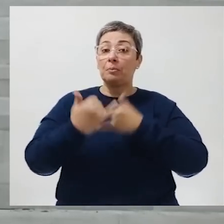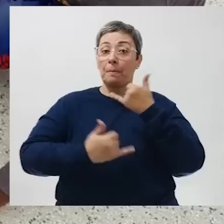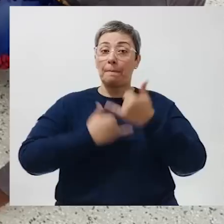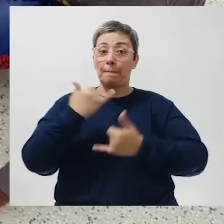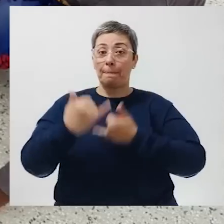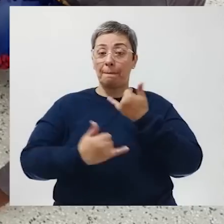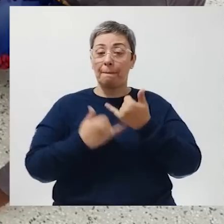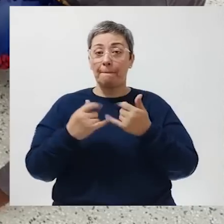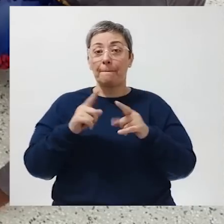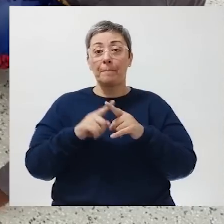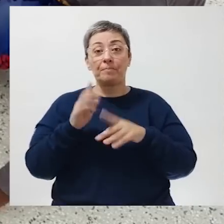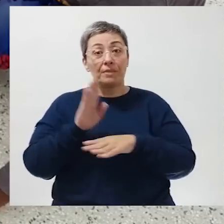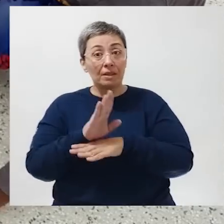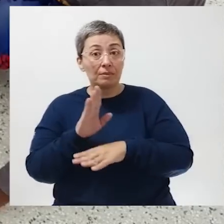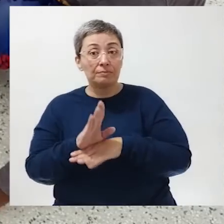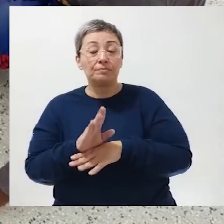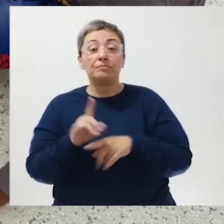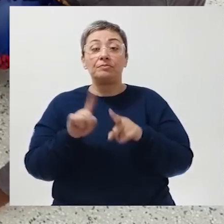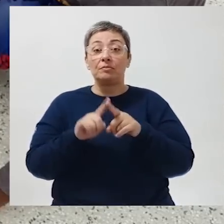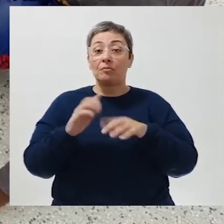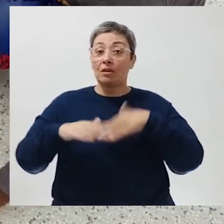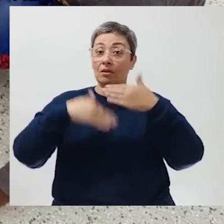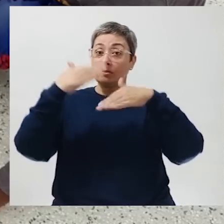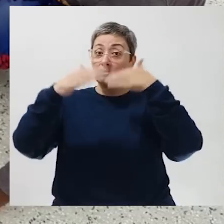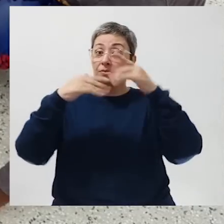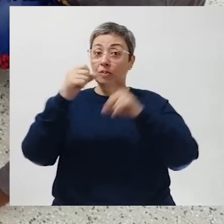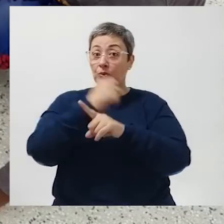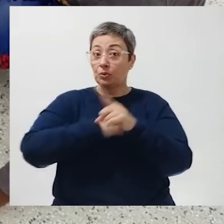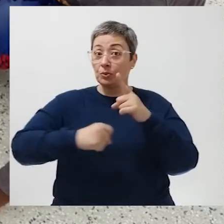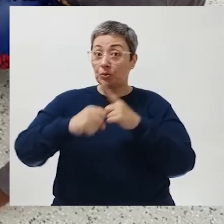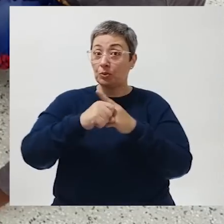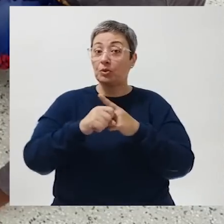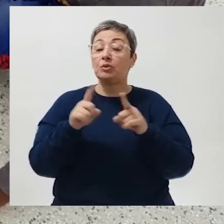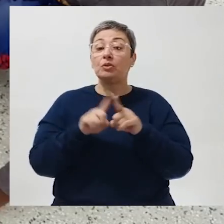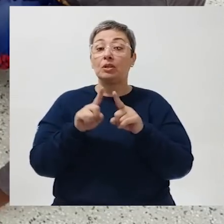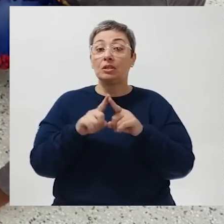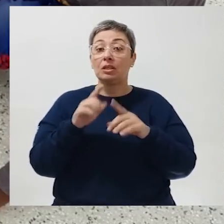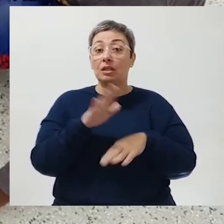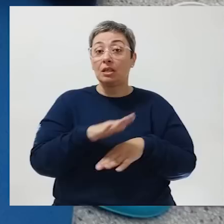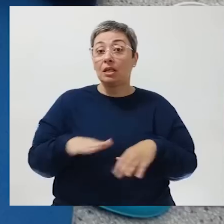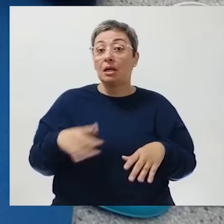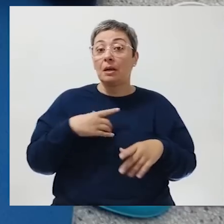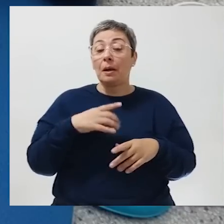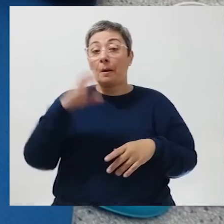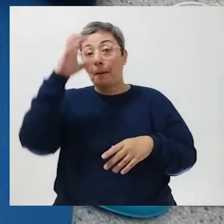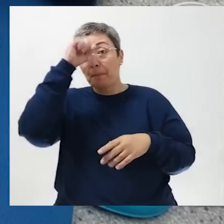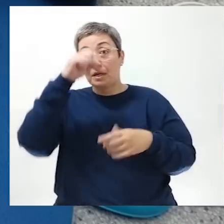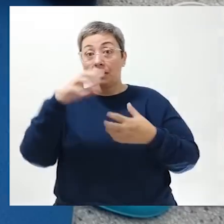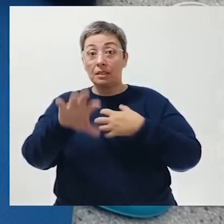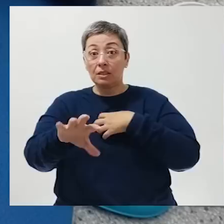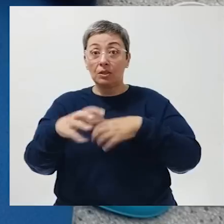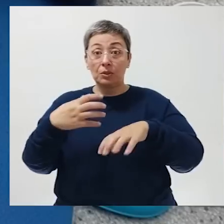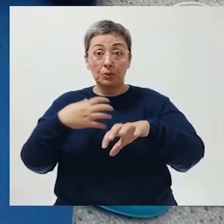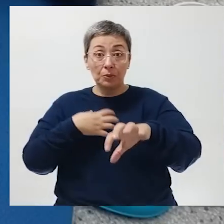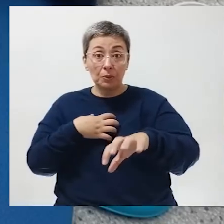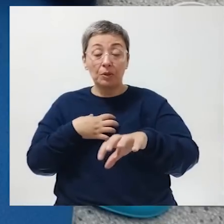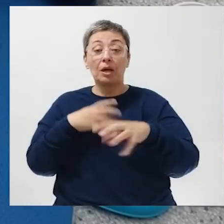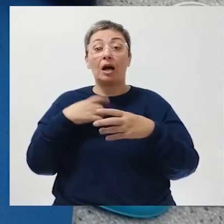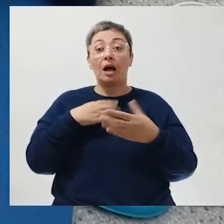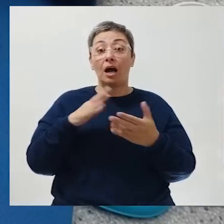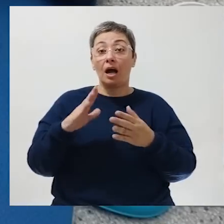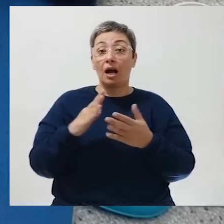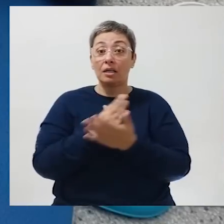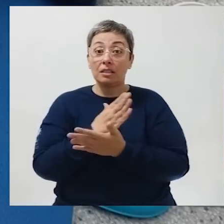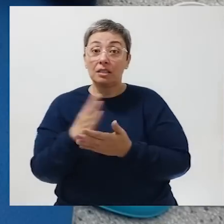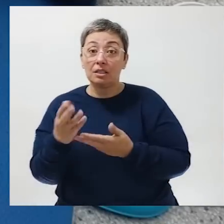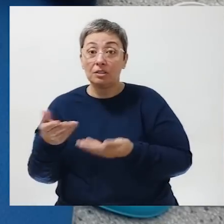brincar. Auxilia também no desenvolvimento social. As crianças aprendem a ter empatia, a